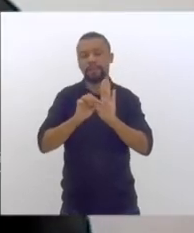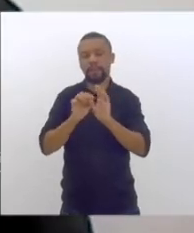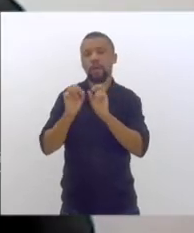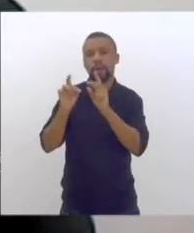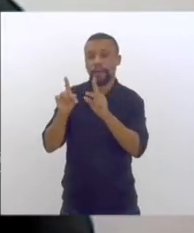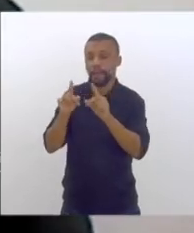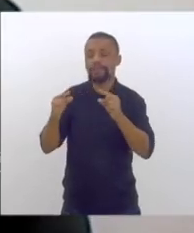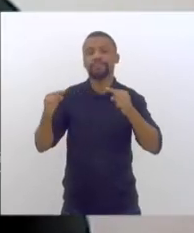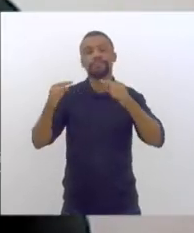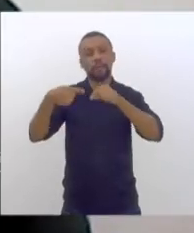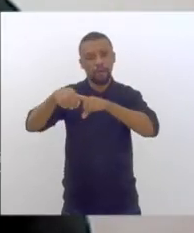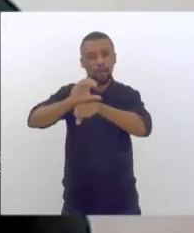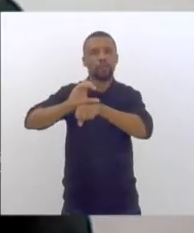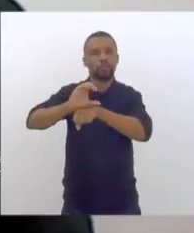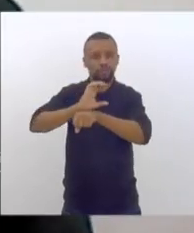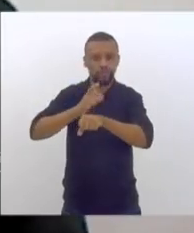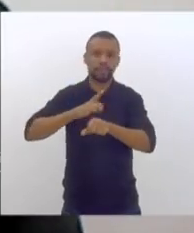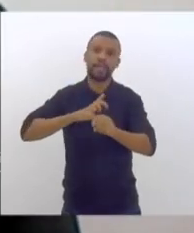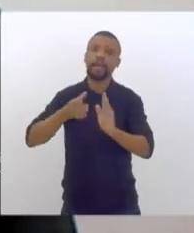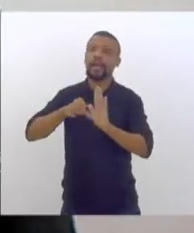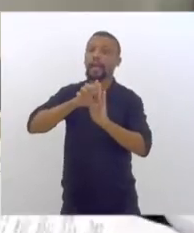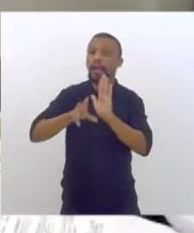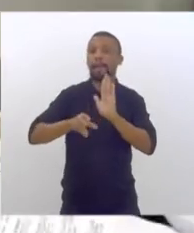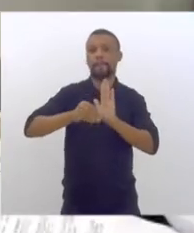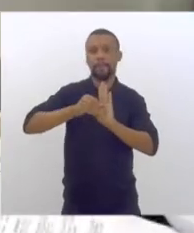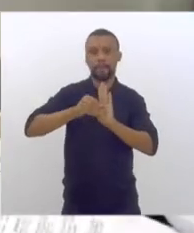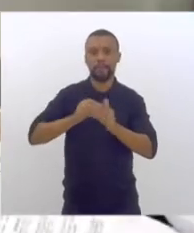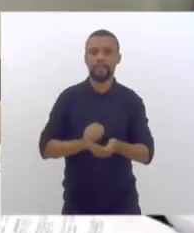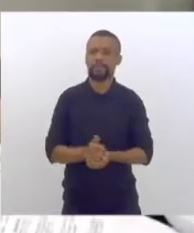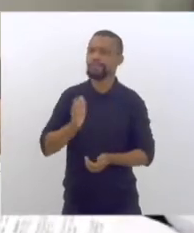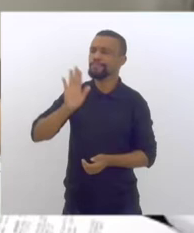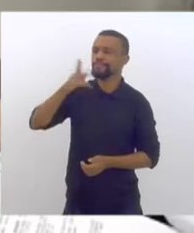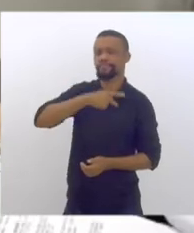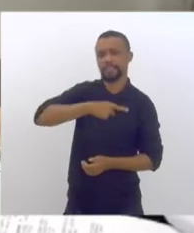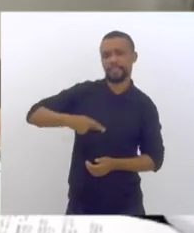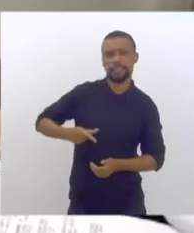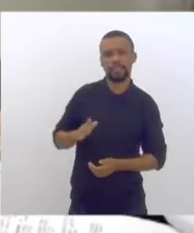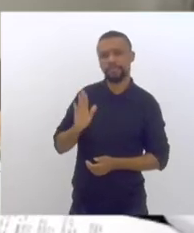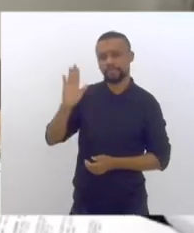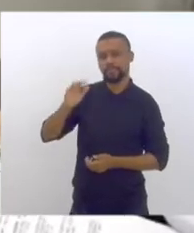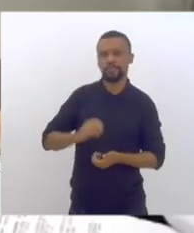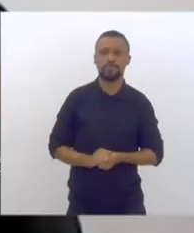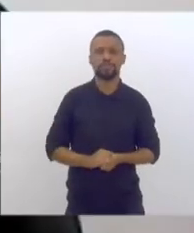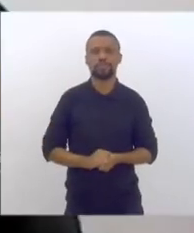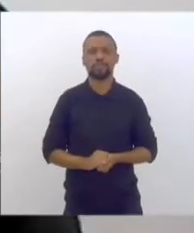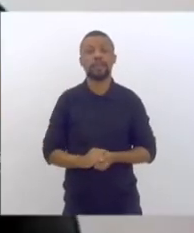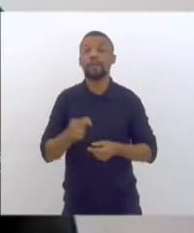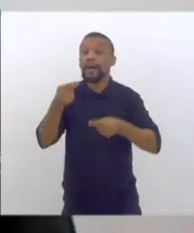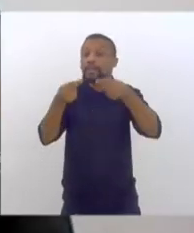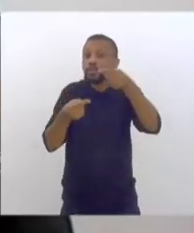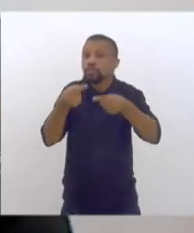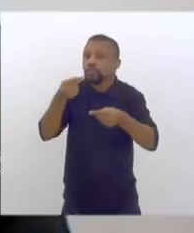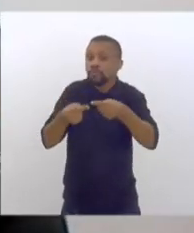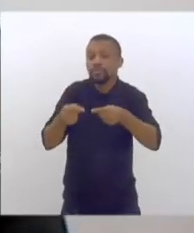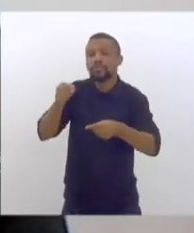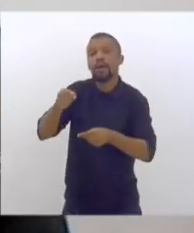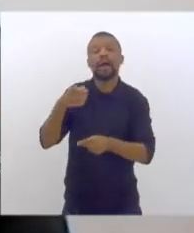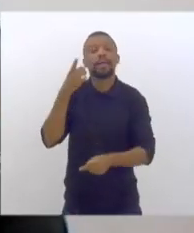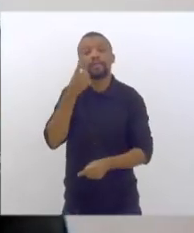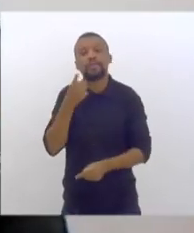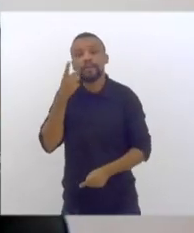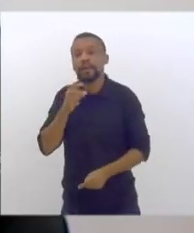parecer pela constitucionalidade com emendas Presidente pois não para discutir adaptado ao der